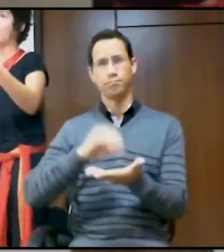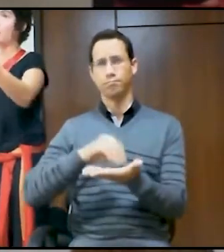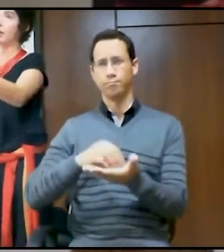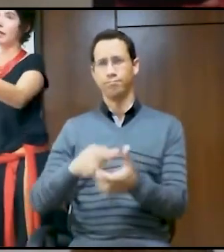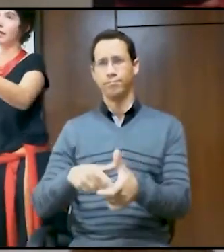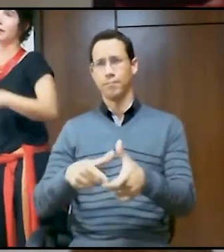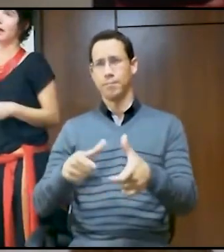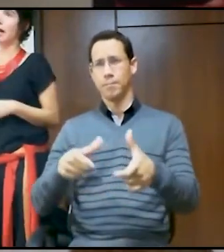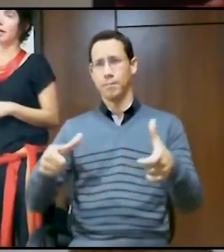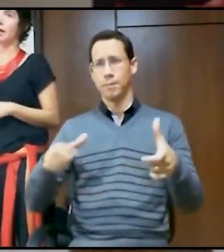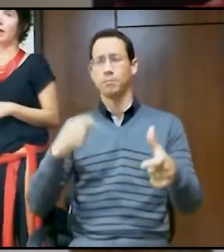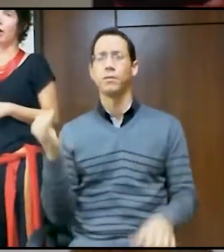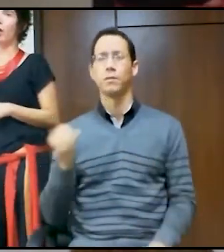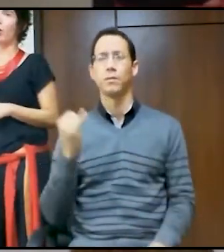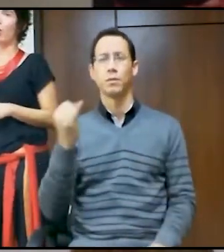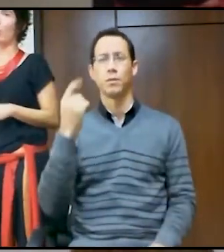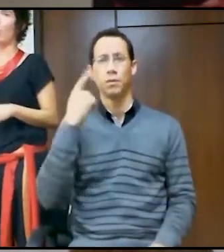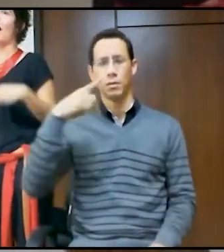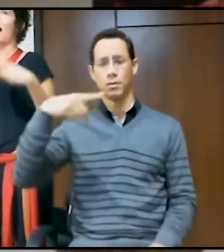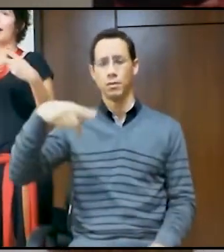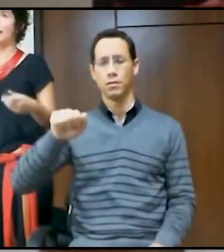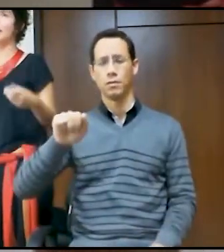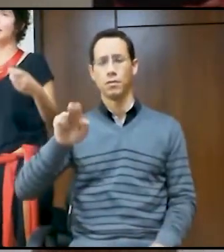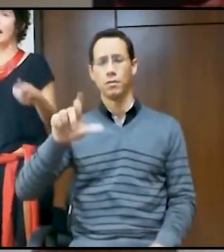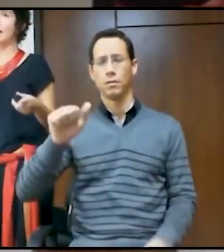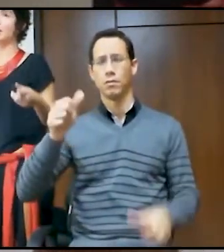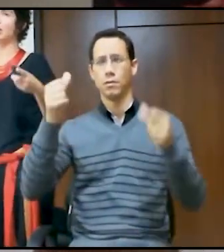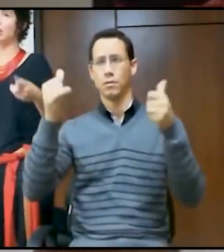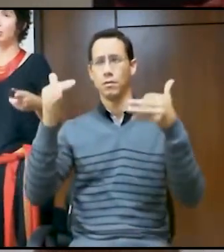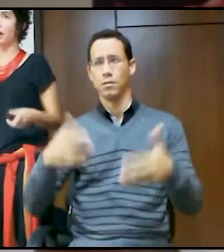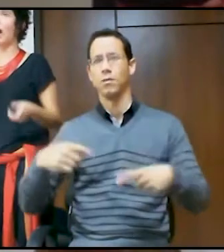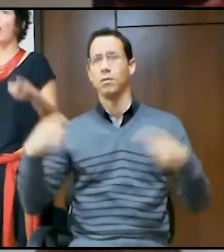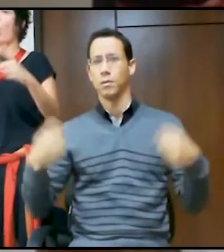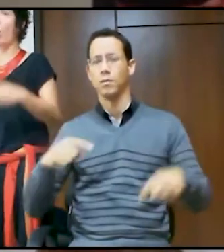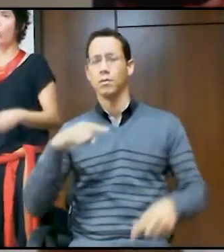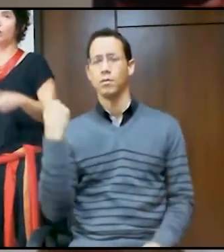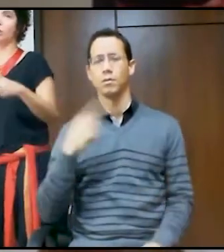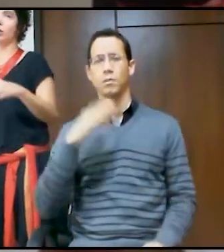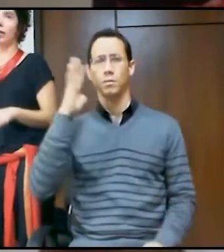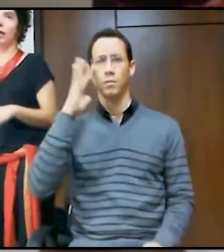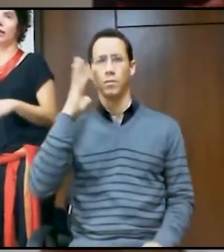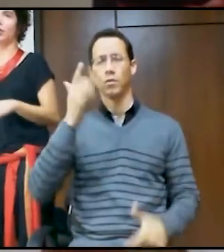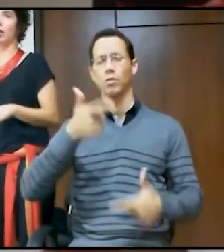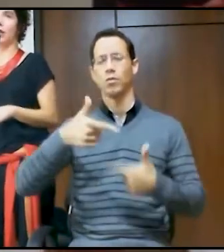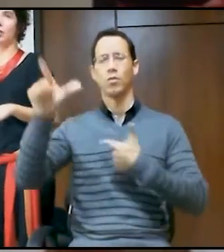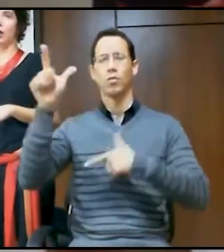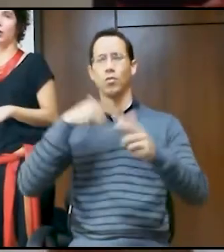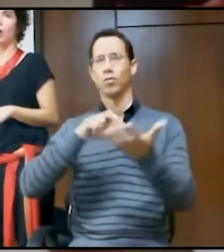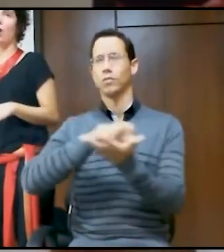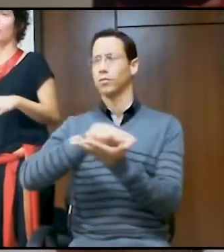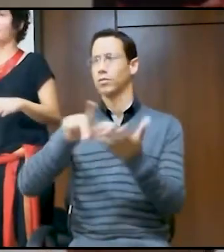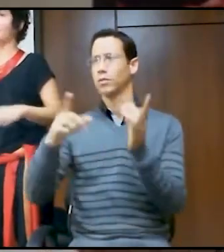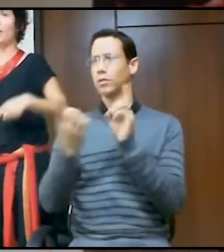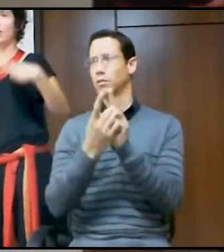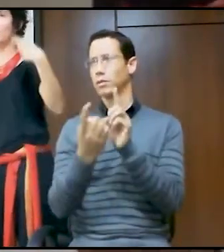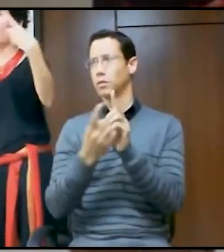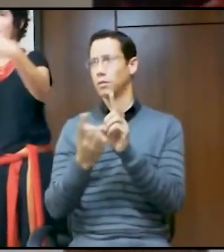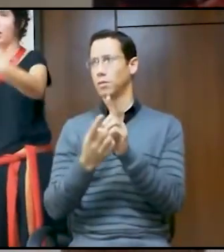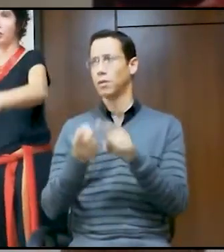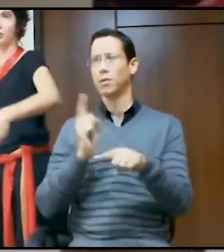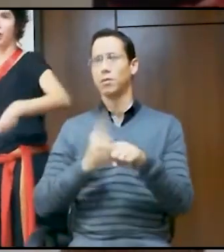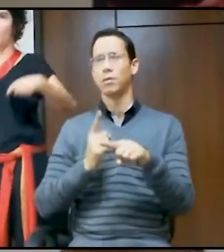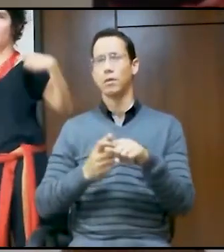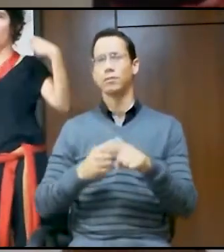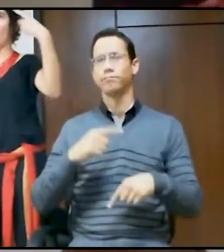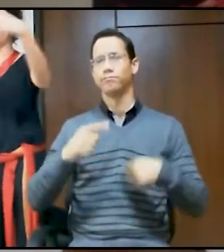isso a importância da questão que a Paula colocou, a necessidade da gente pensar outras modalidades de atendimento, porque senão é enxugar